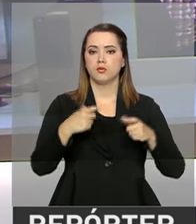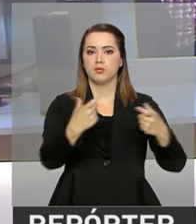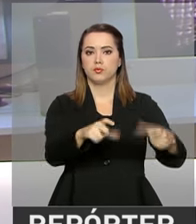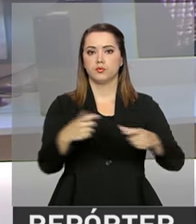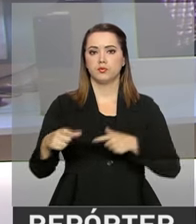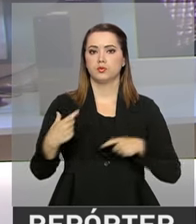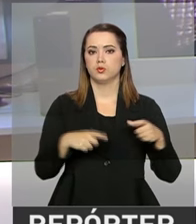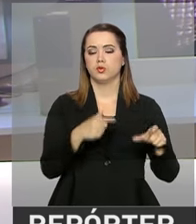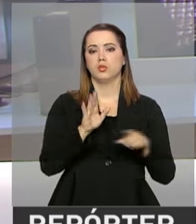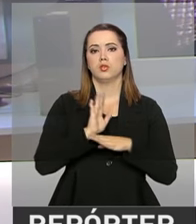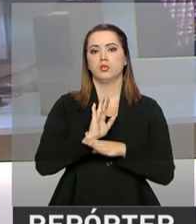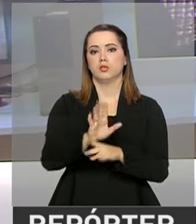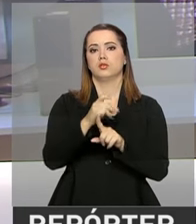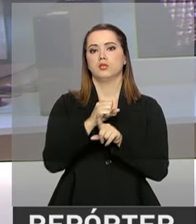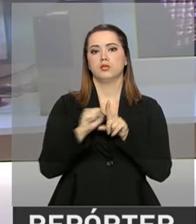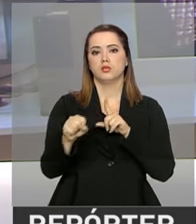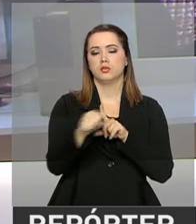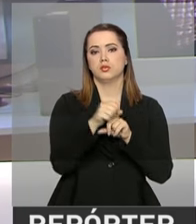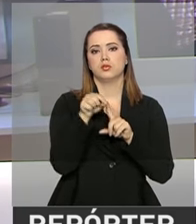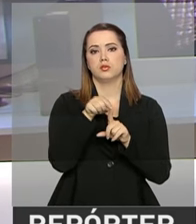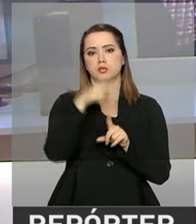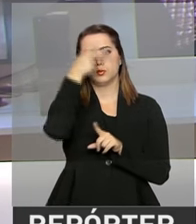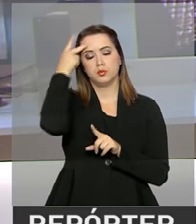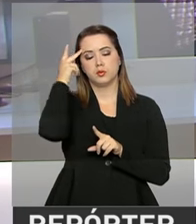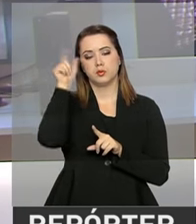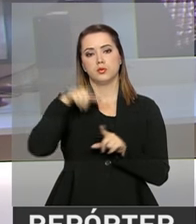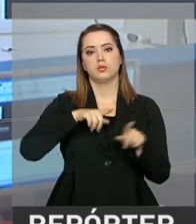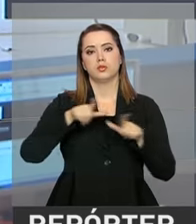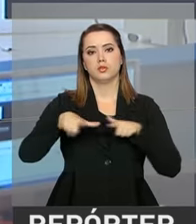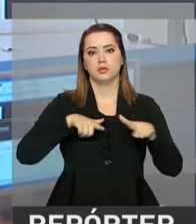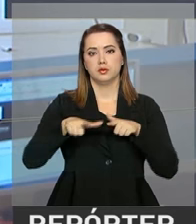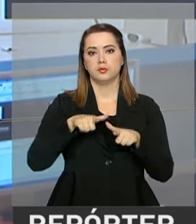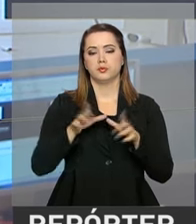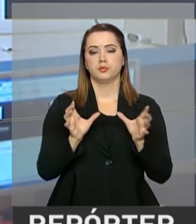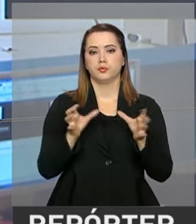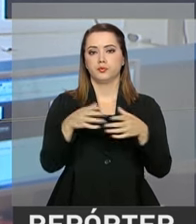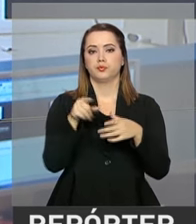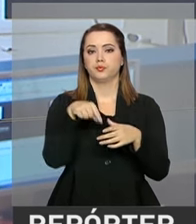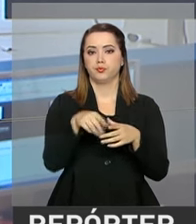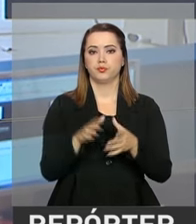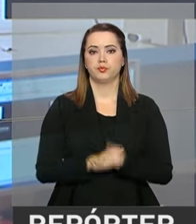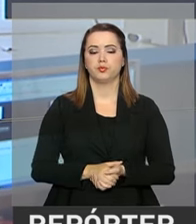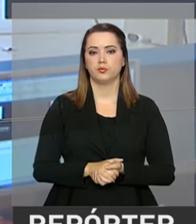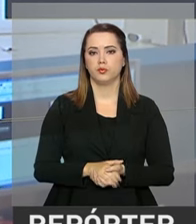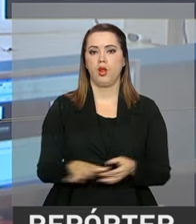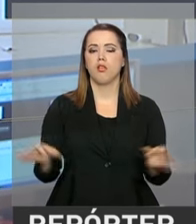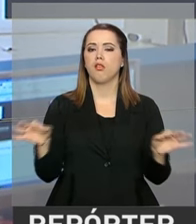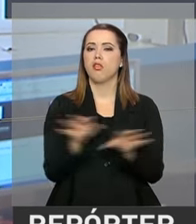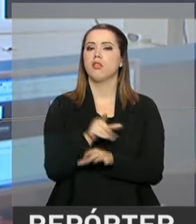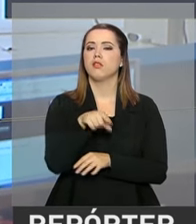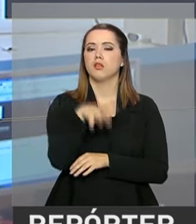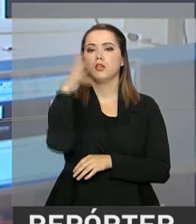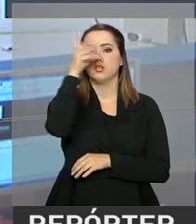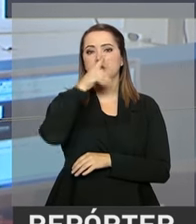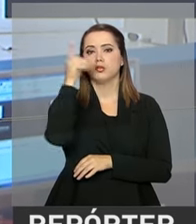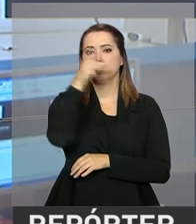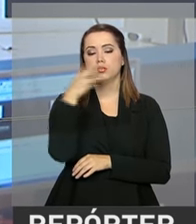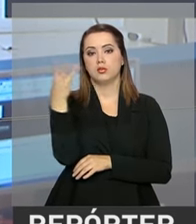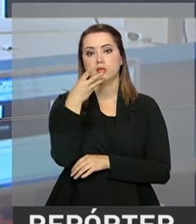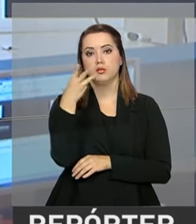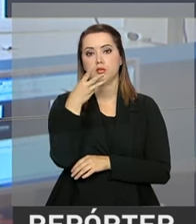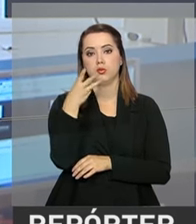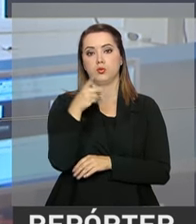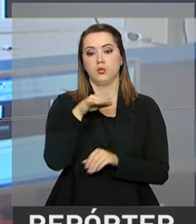social, além do perfil dos trabalhadores da área. Termina neste domingo a terceira edição do simulado Hora do